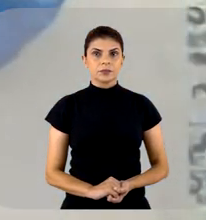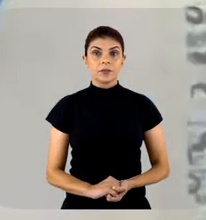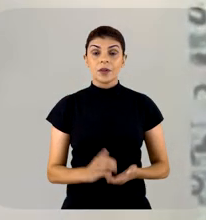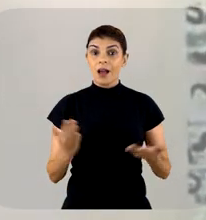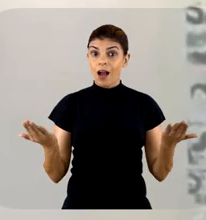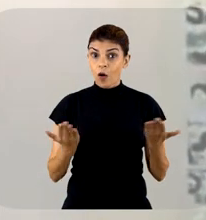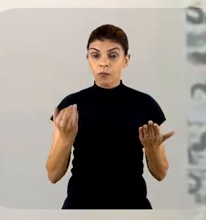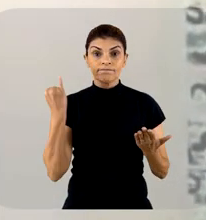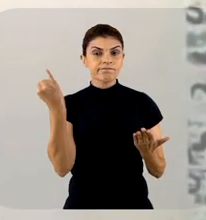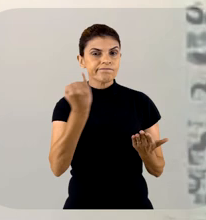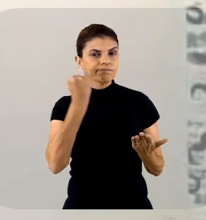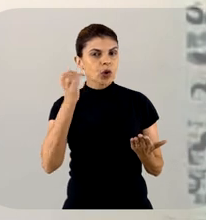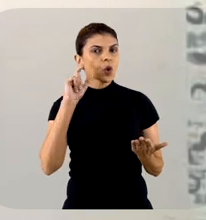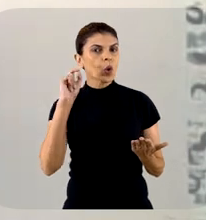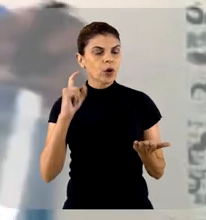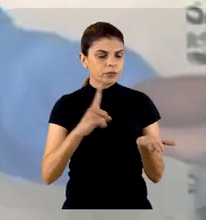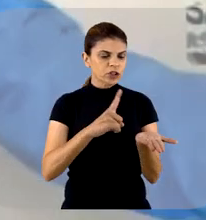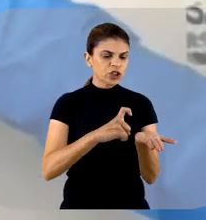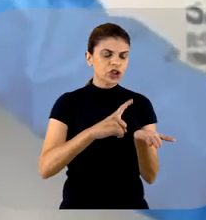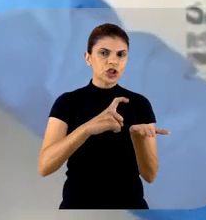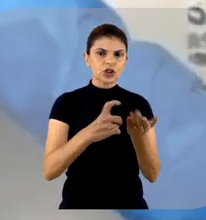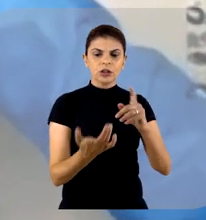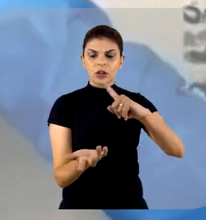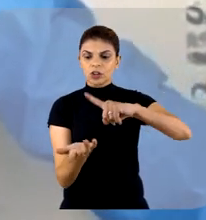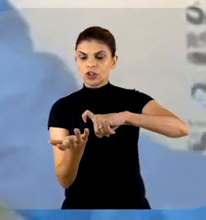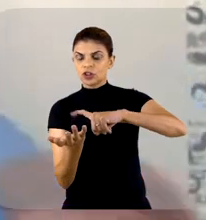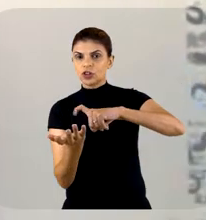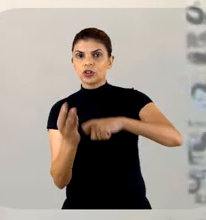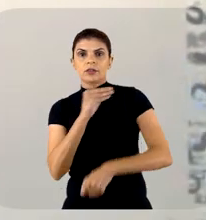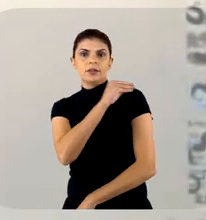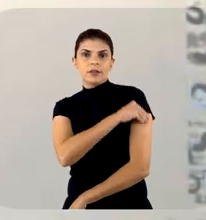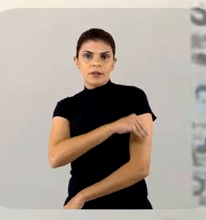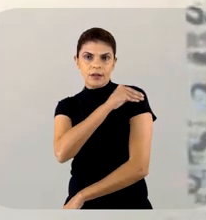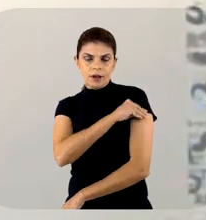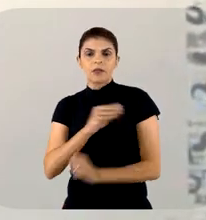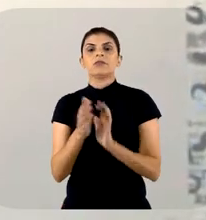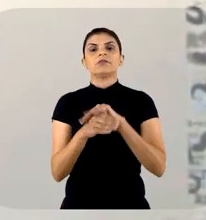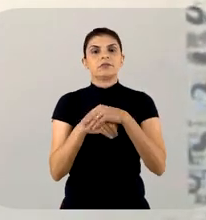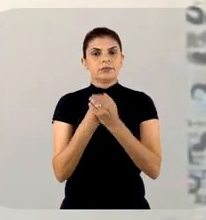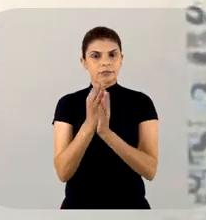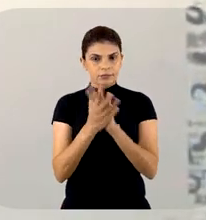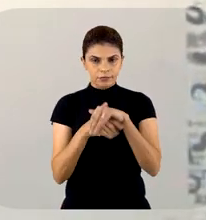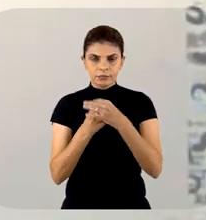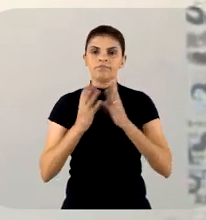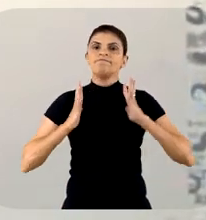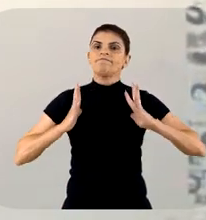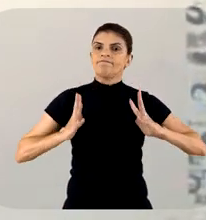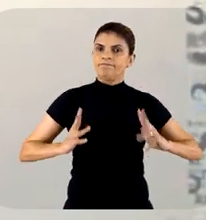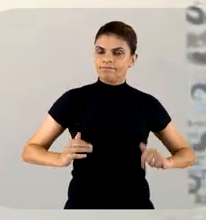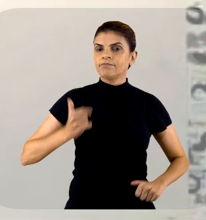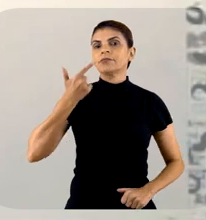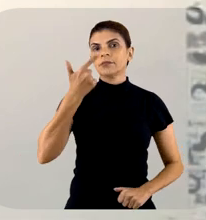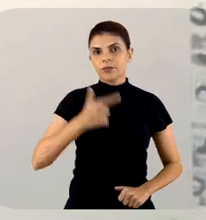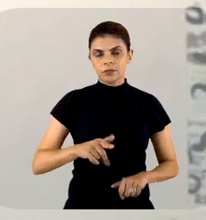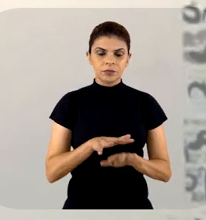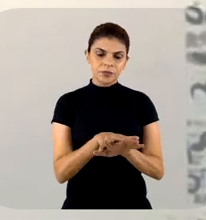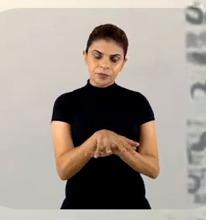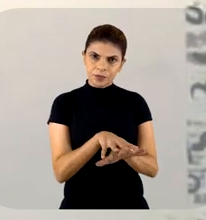Nesse momento, é importante que higienizamos as nossas mãos novamente. Fazemos todo o